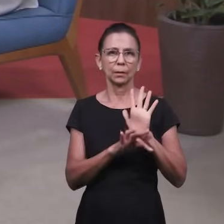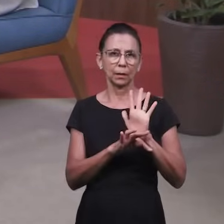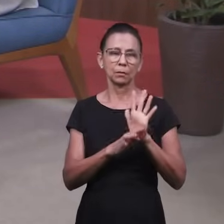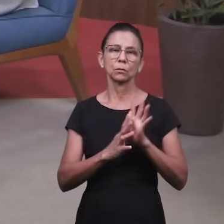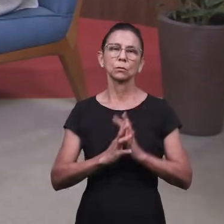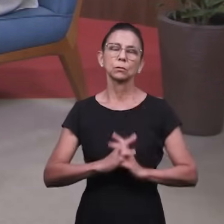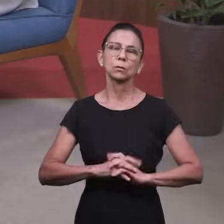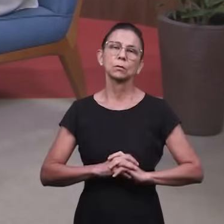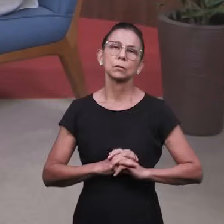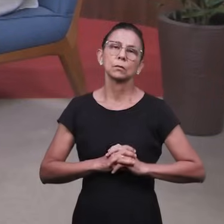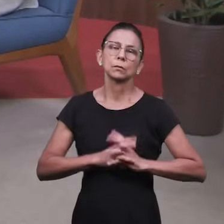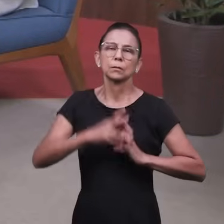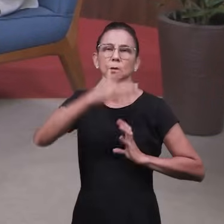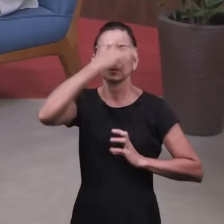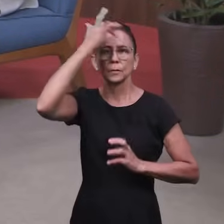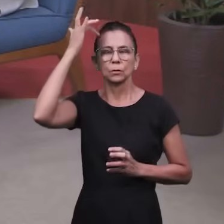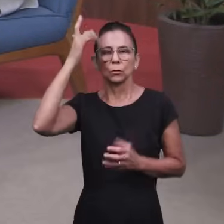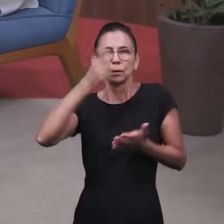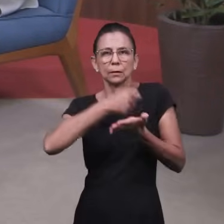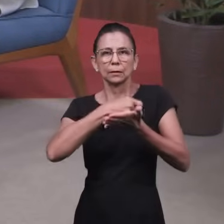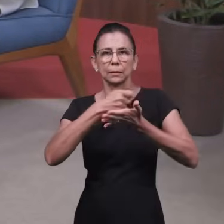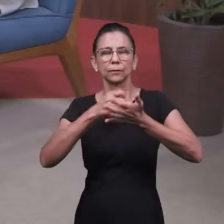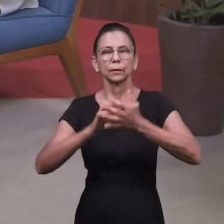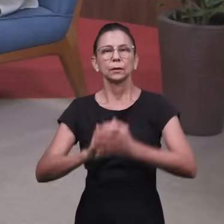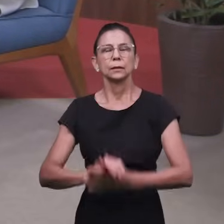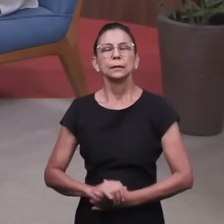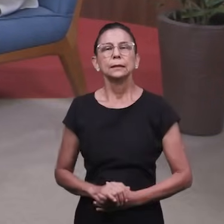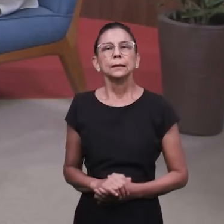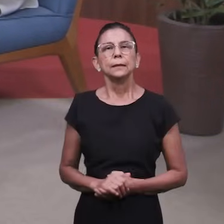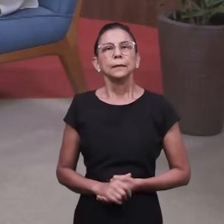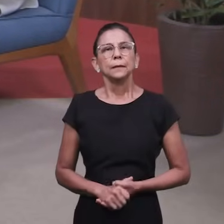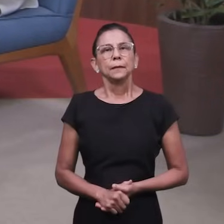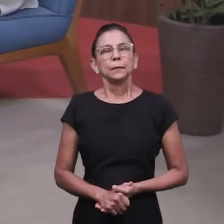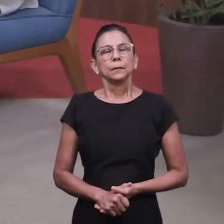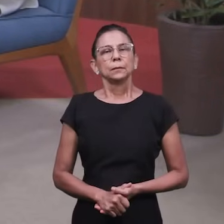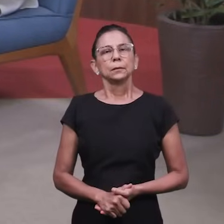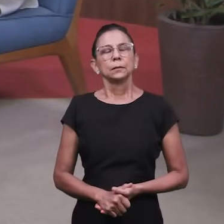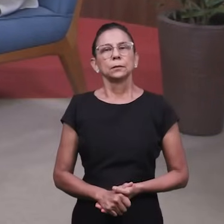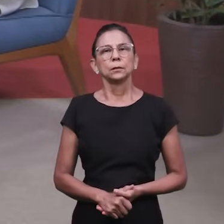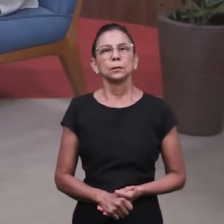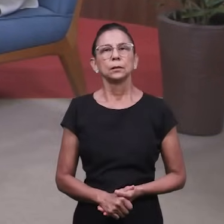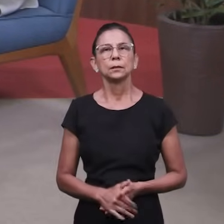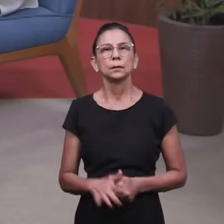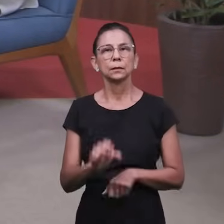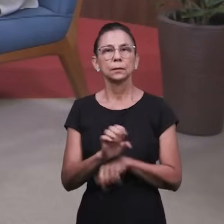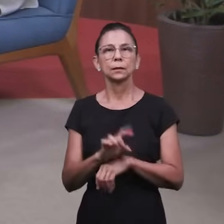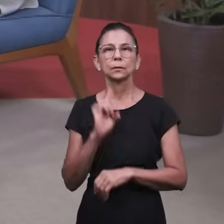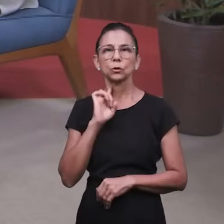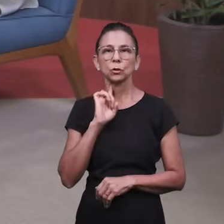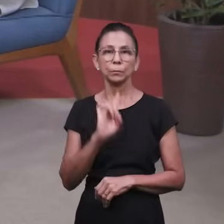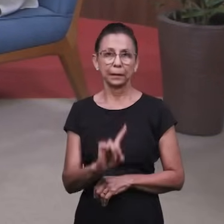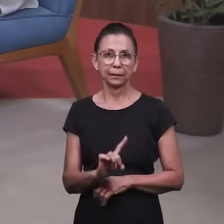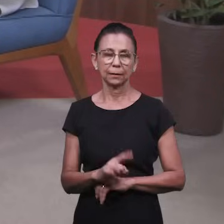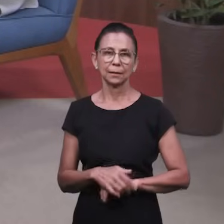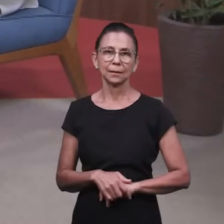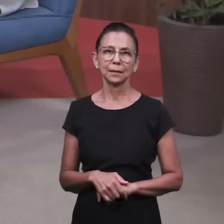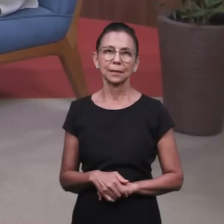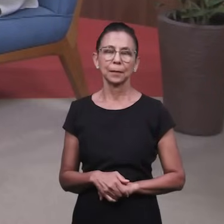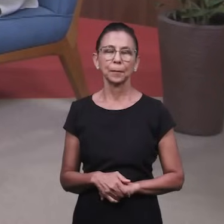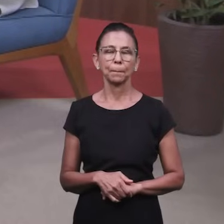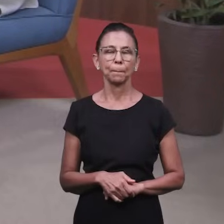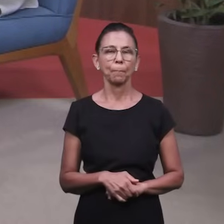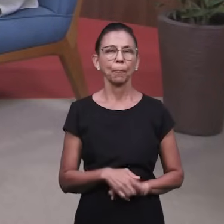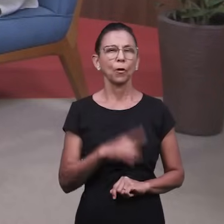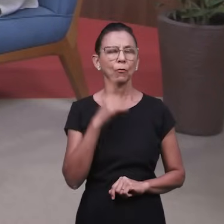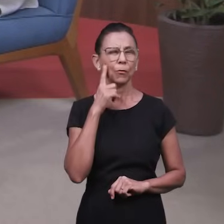duas participações na forma de texto. A primeira vem de Pedro Leopoldo, no estado de Minas Gerais, e quem escreveu